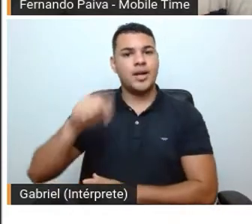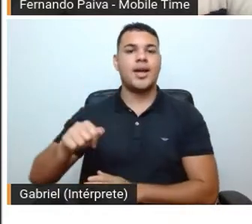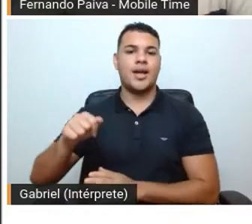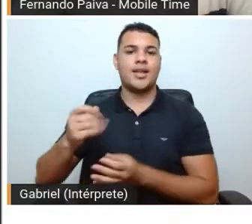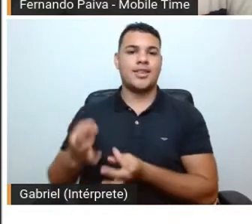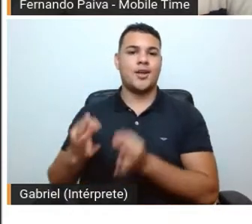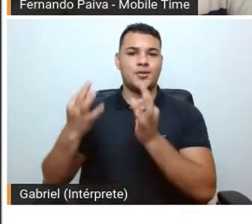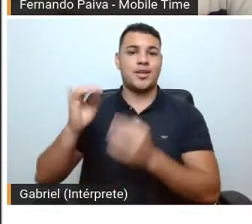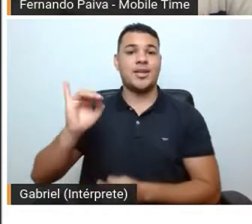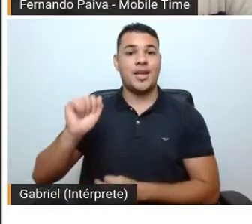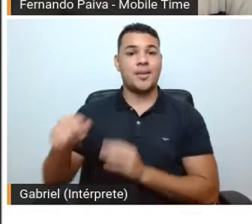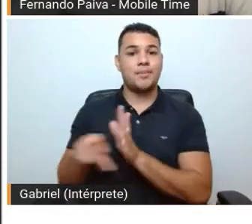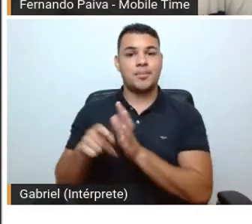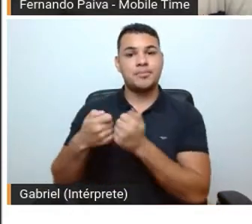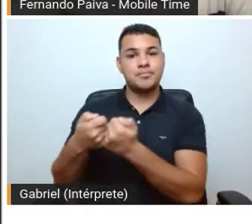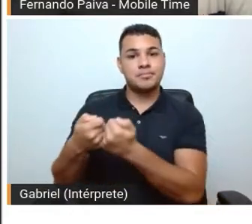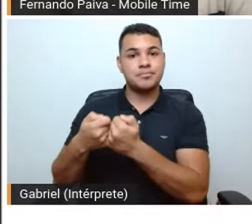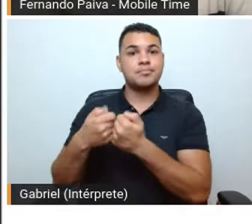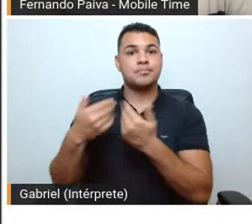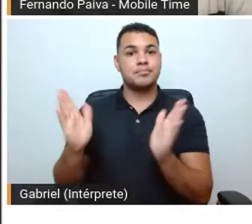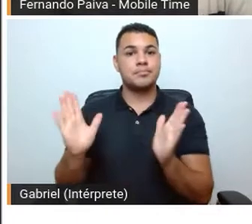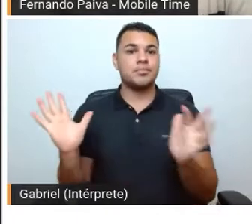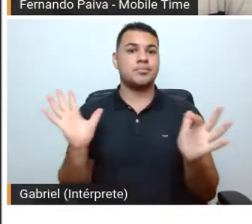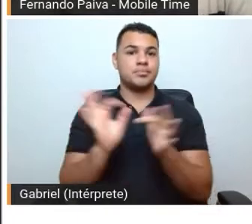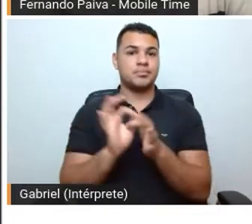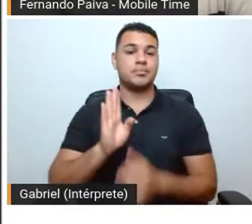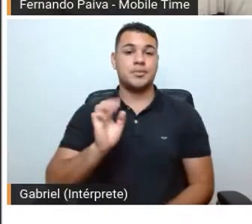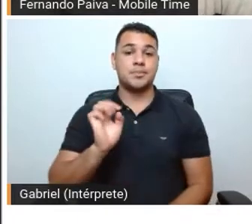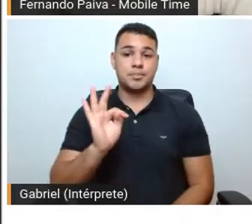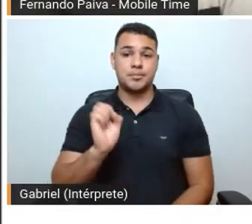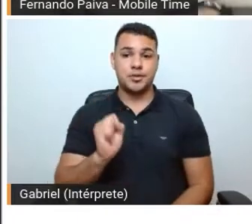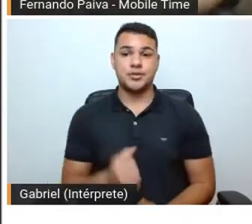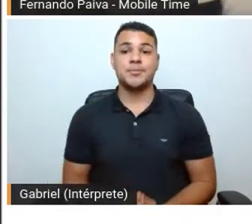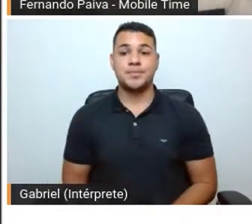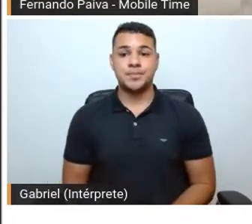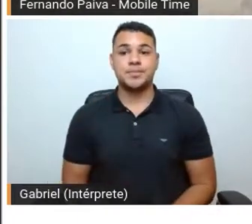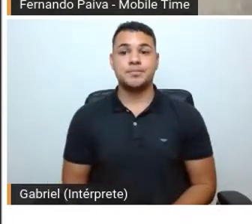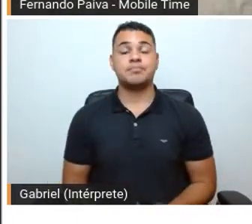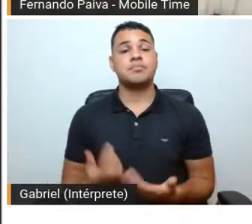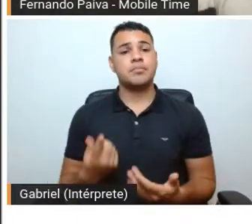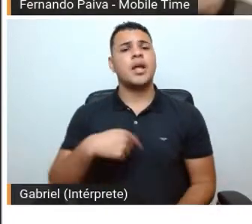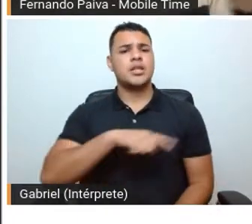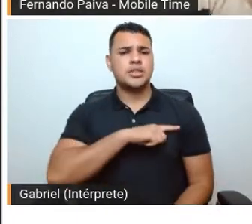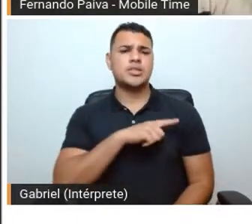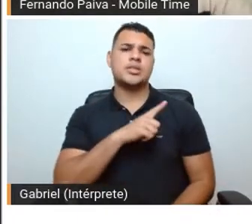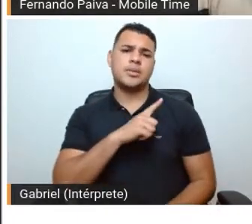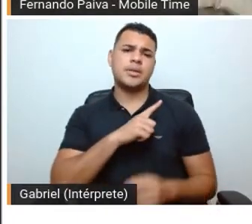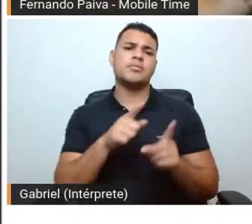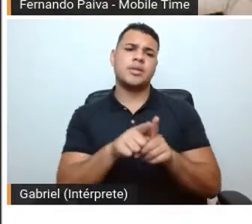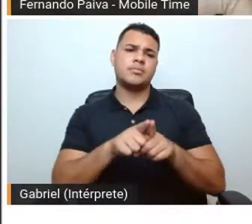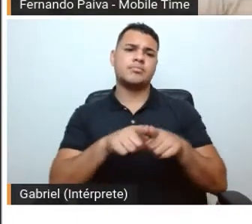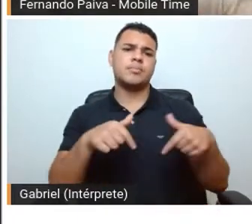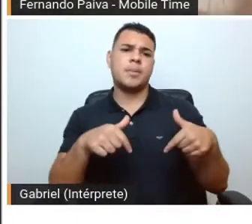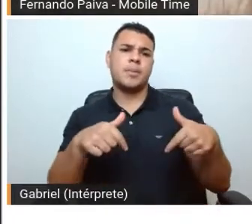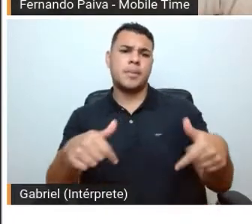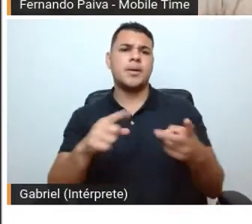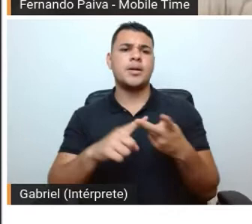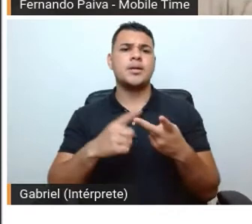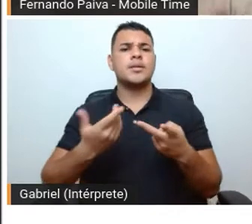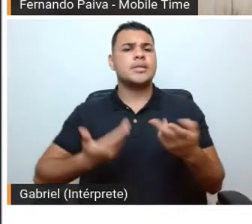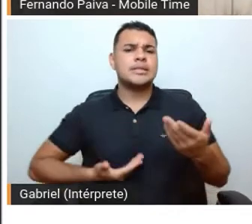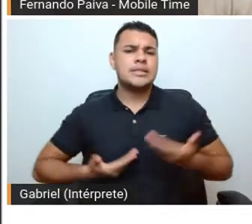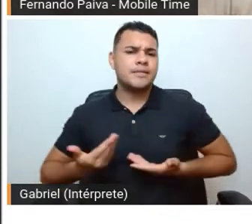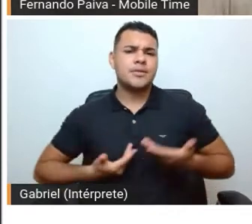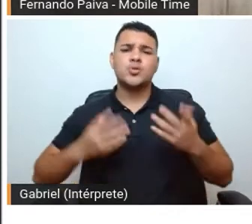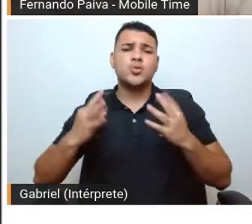do Messenger para box né Ah sim a gente também cobre um monte de outros assuntos se tag serviço tudo